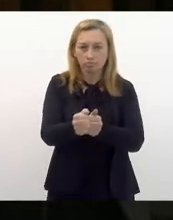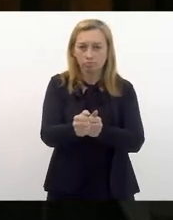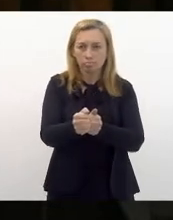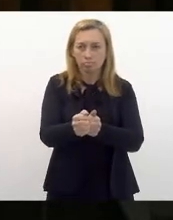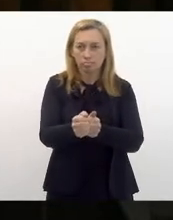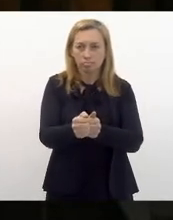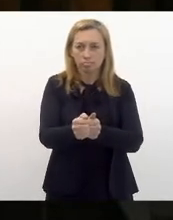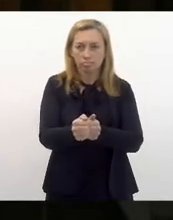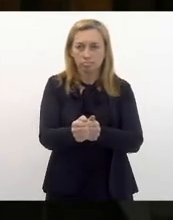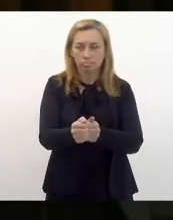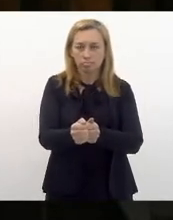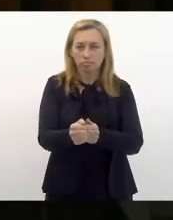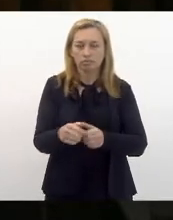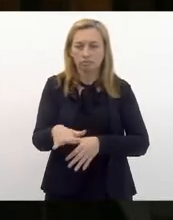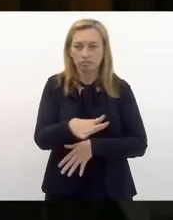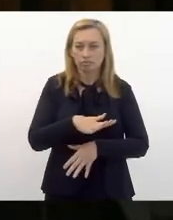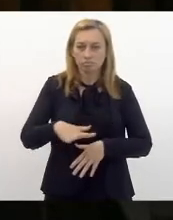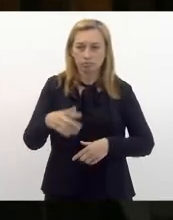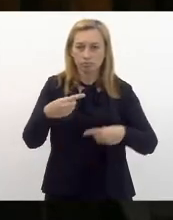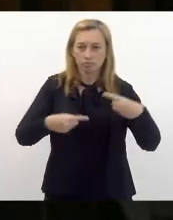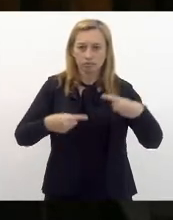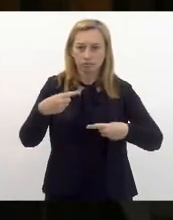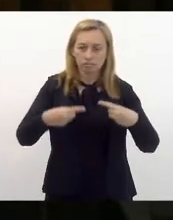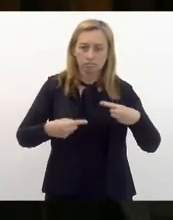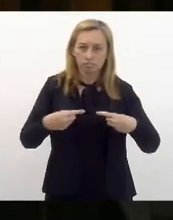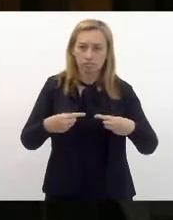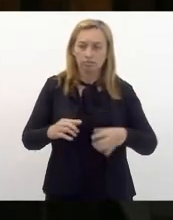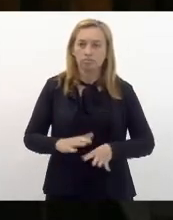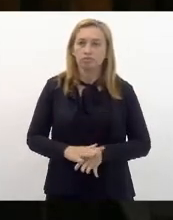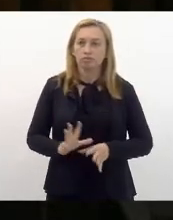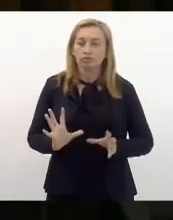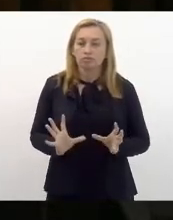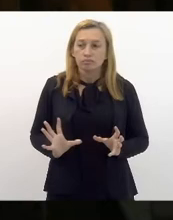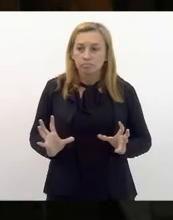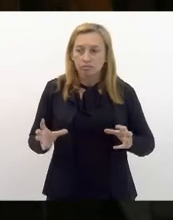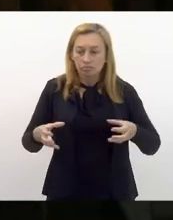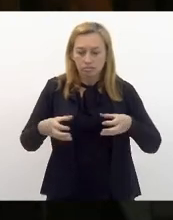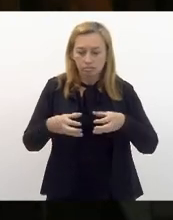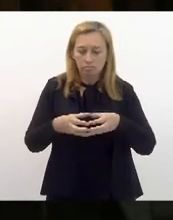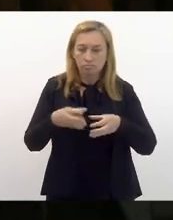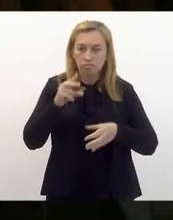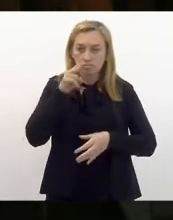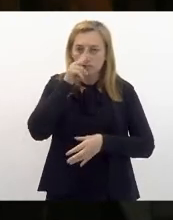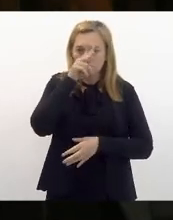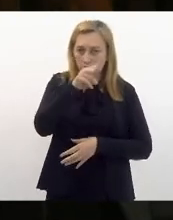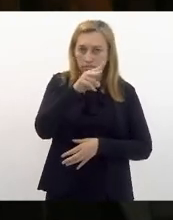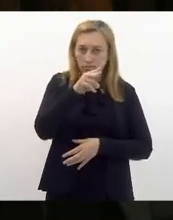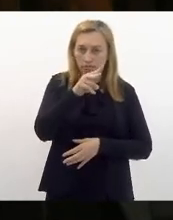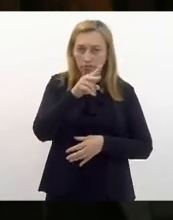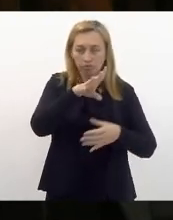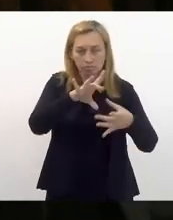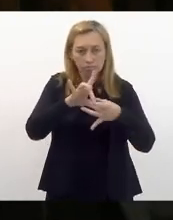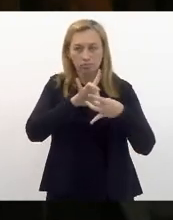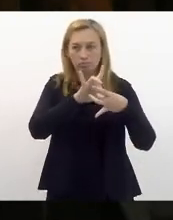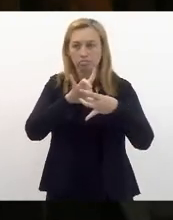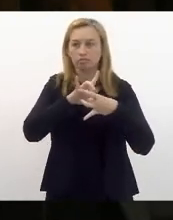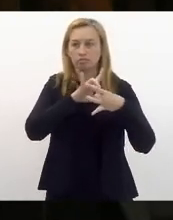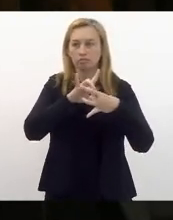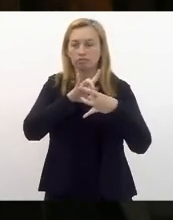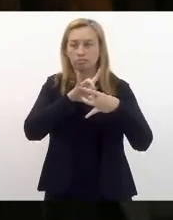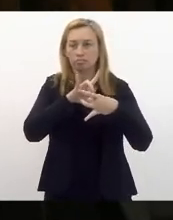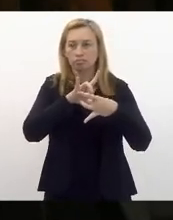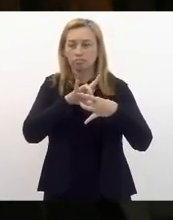no seu campo político essas forças já estão lindas